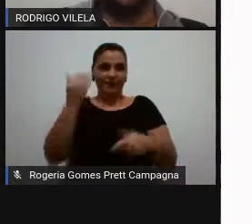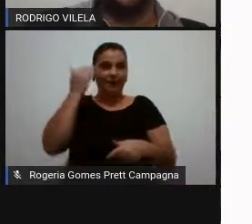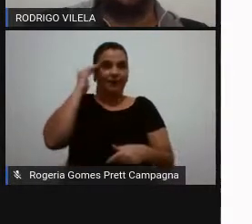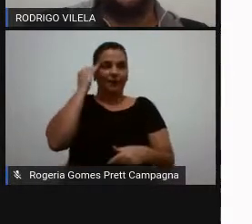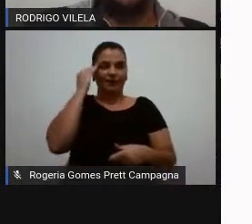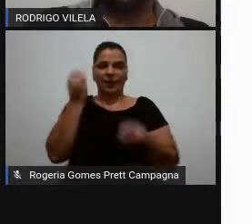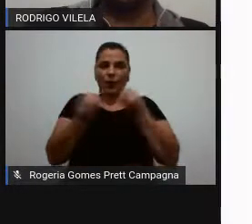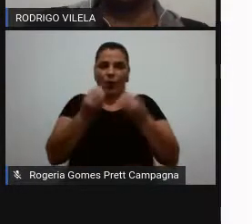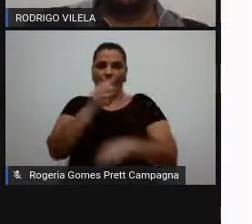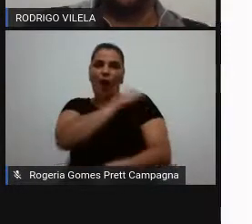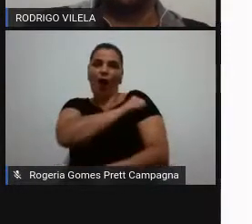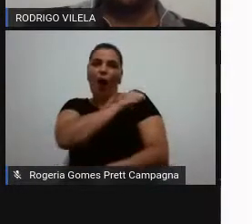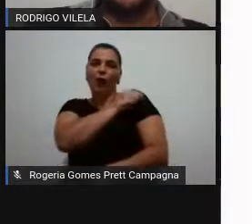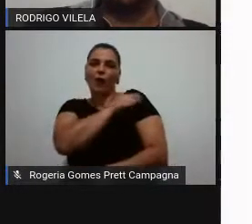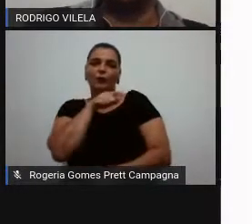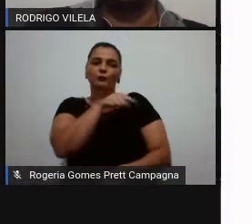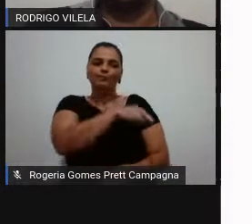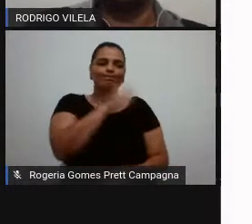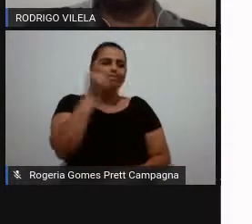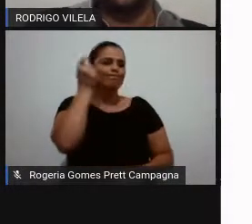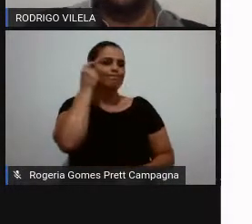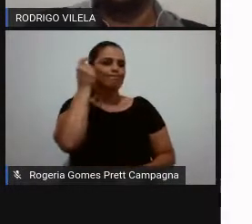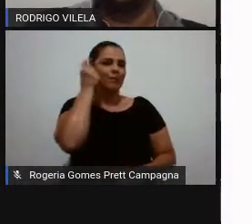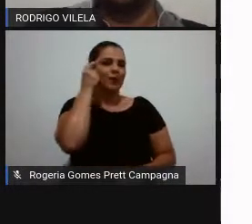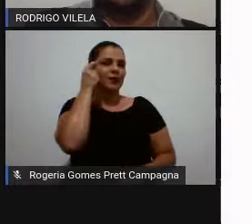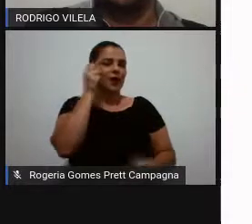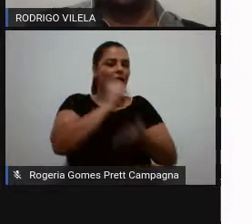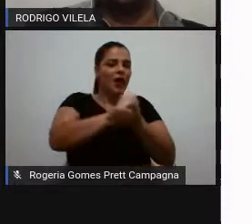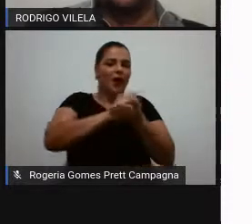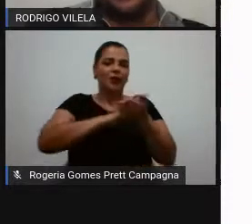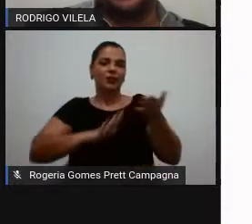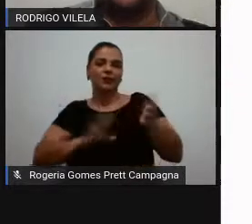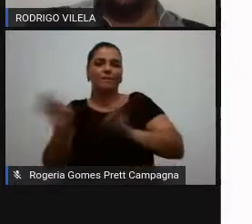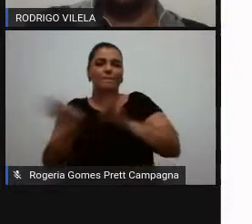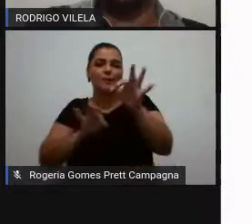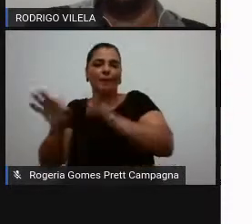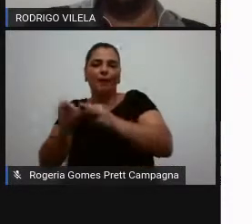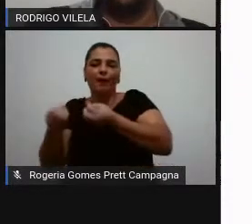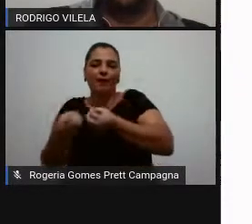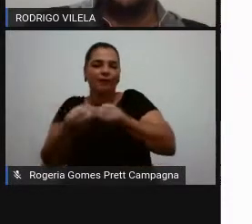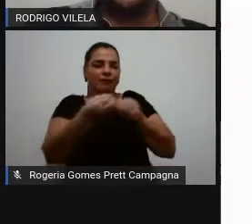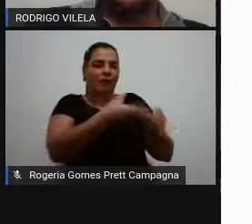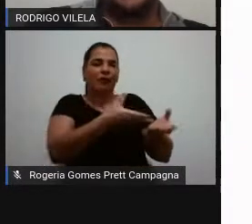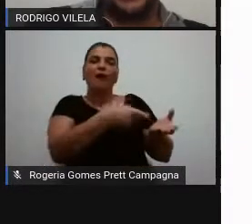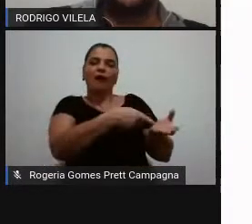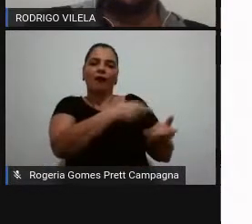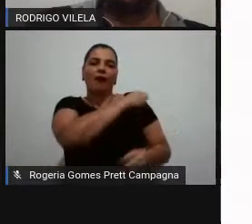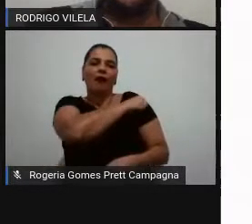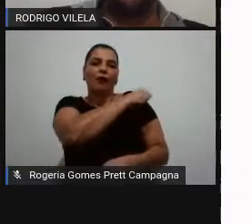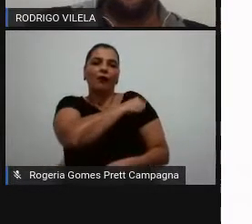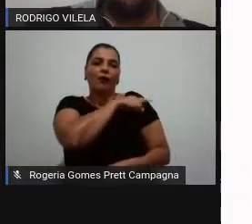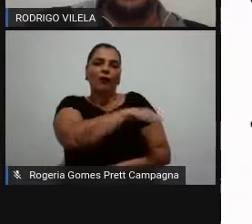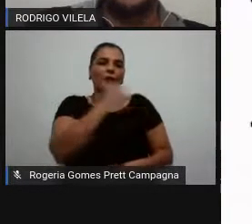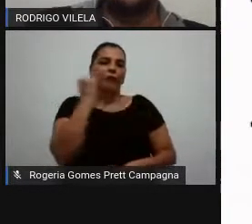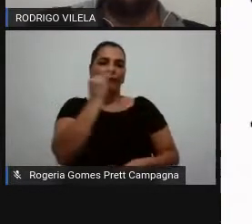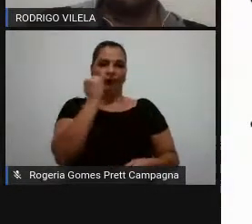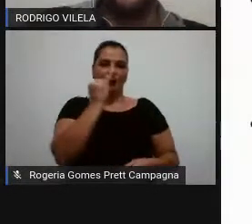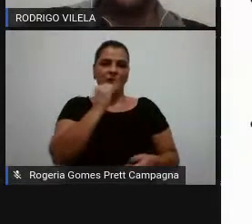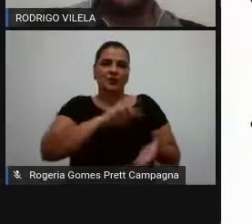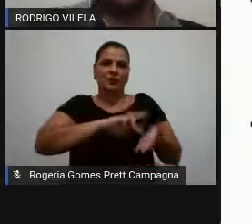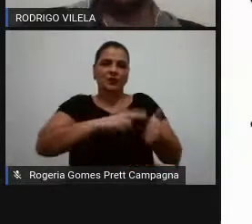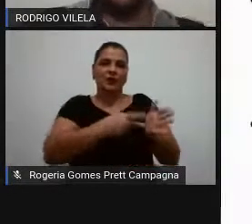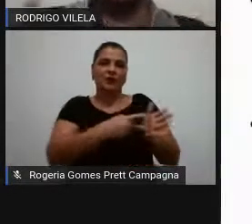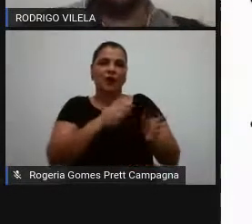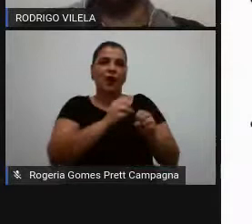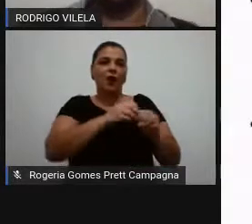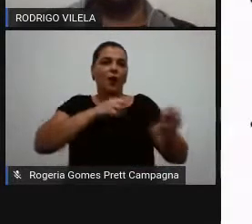os estudantes e começar a pensar que tipo de atividade a gente poderia enviar que tivesse significado de forma online.